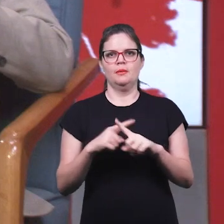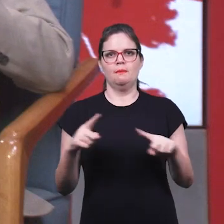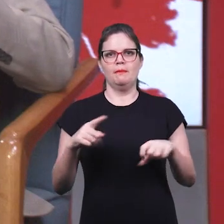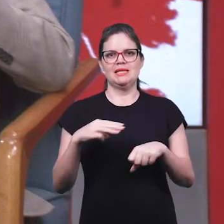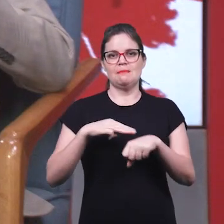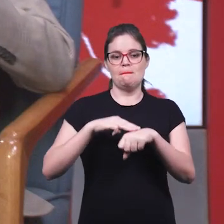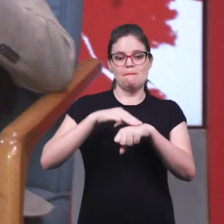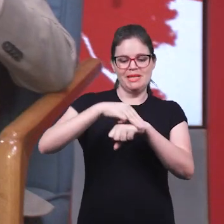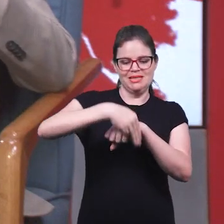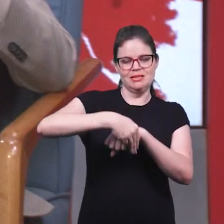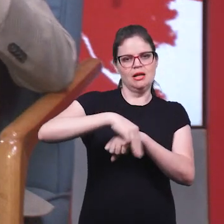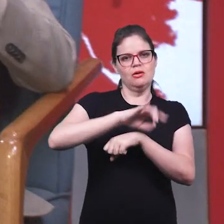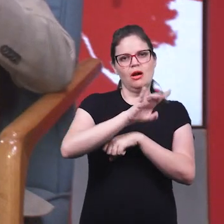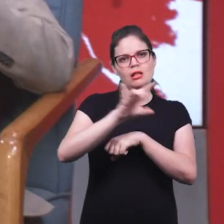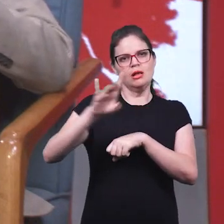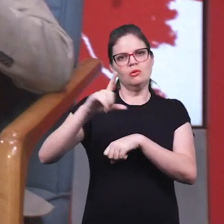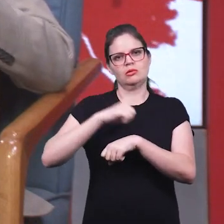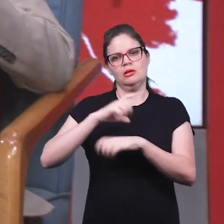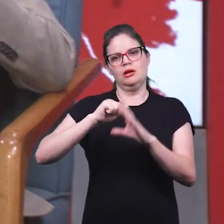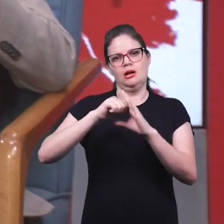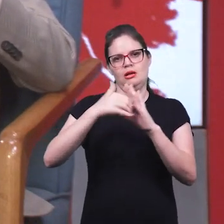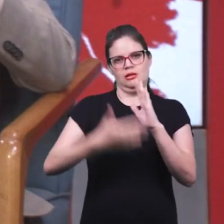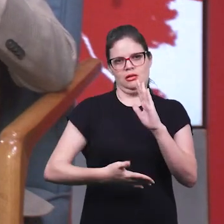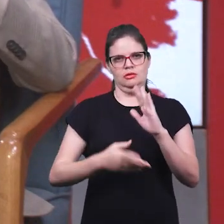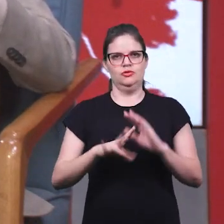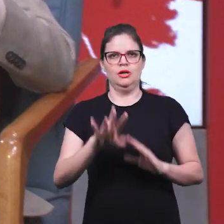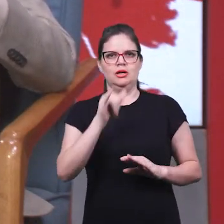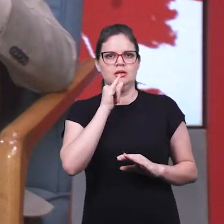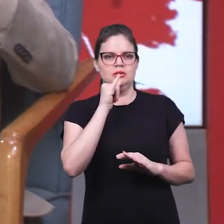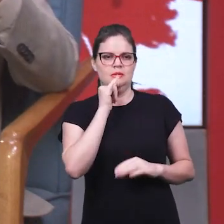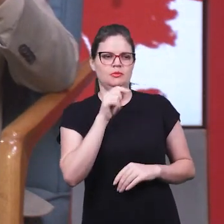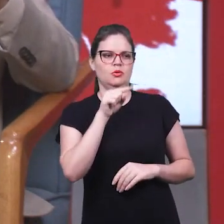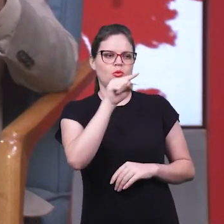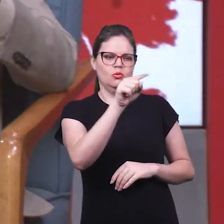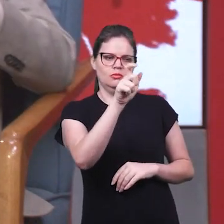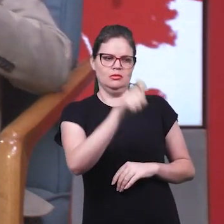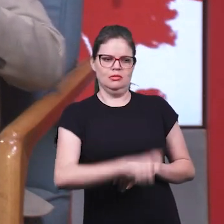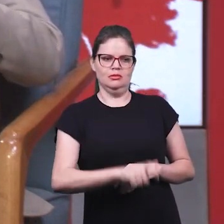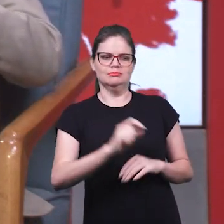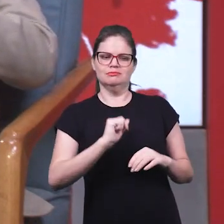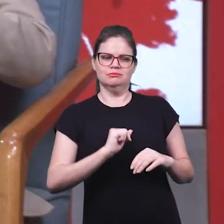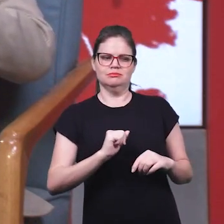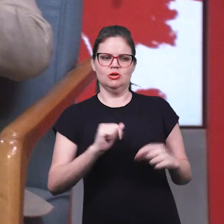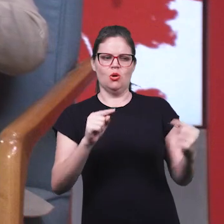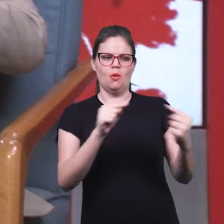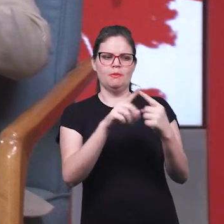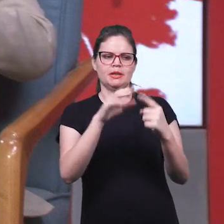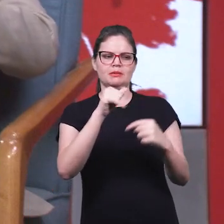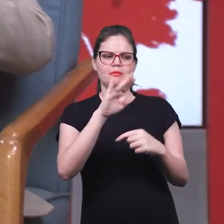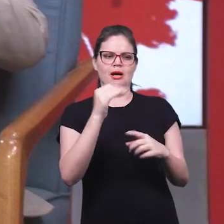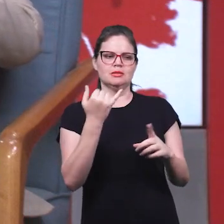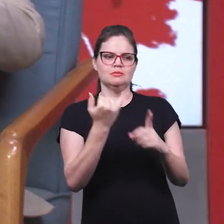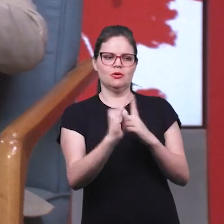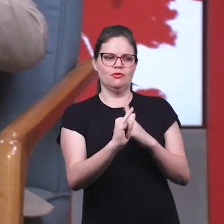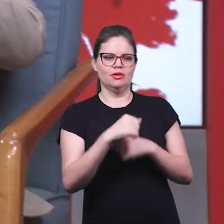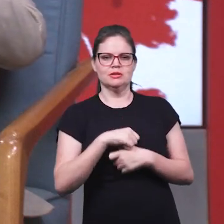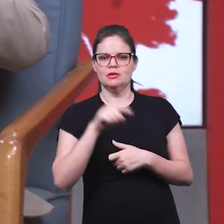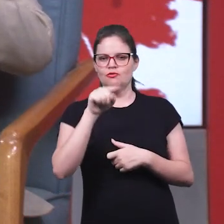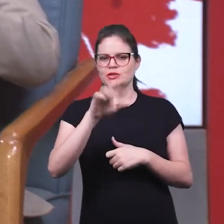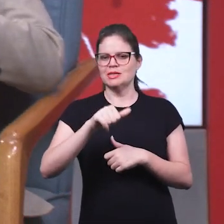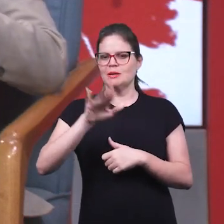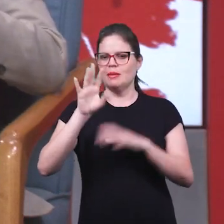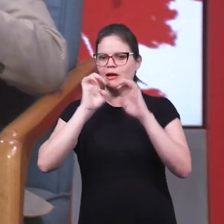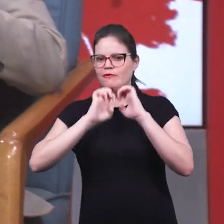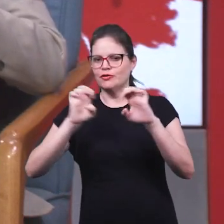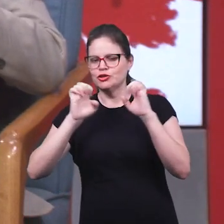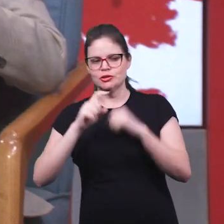como ministério cada um tem uma característica. Nós temos pastores que têm característica de apóstolos, profetas,